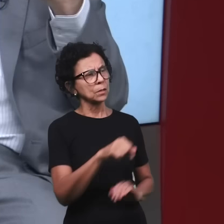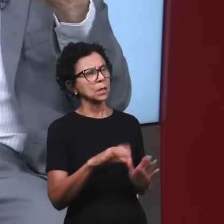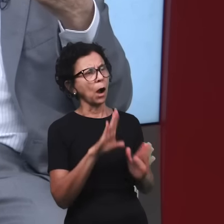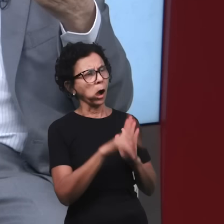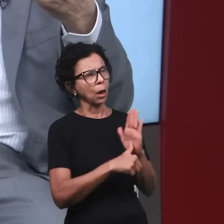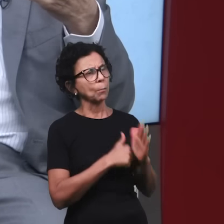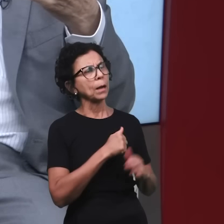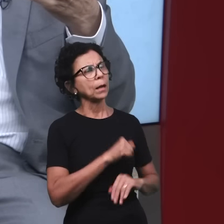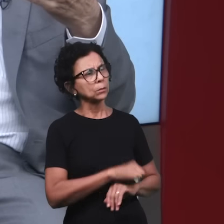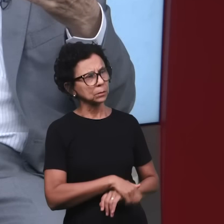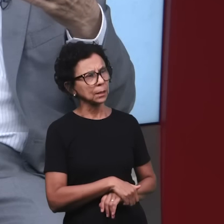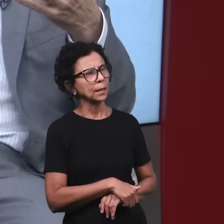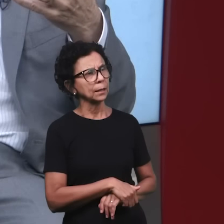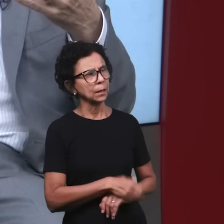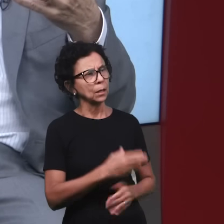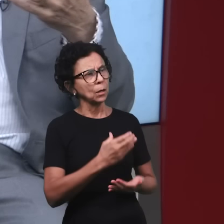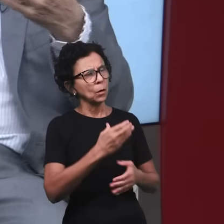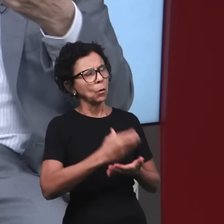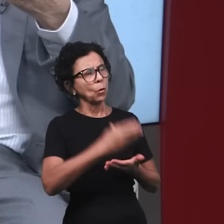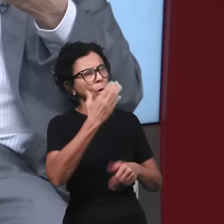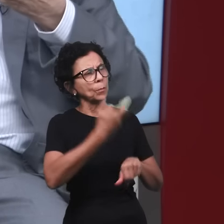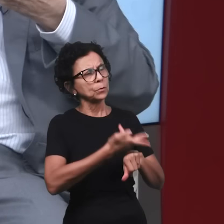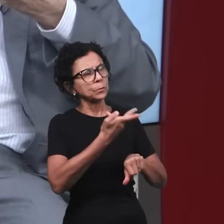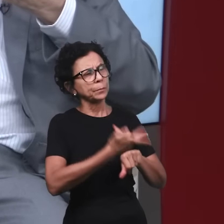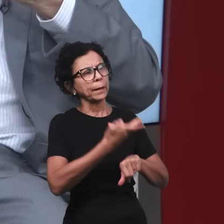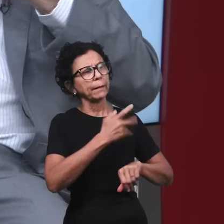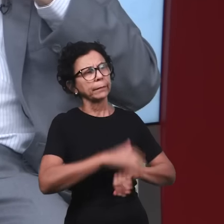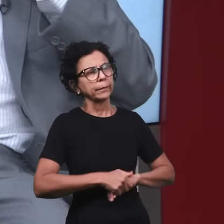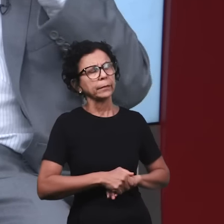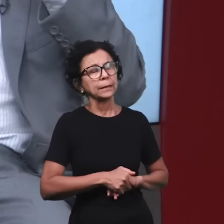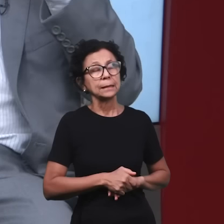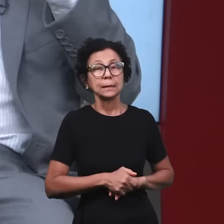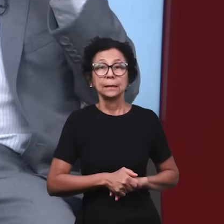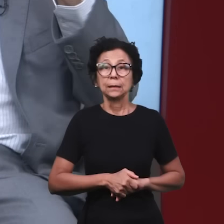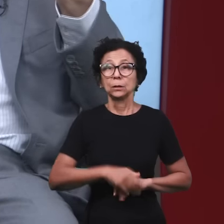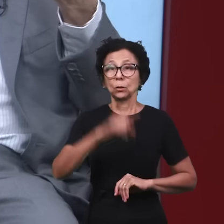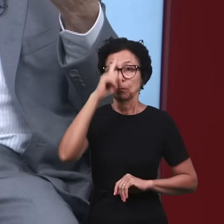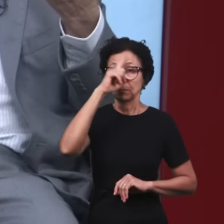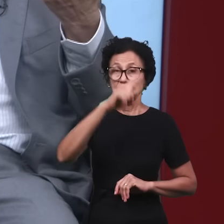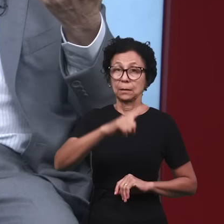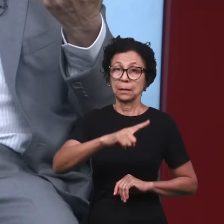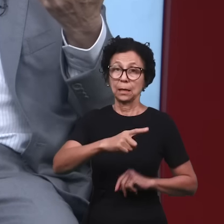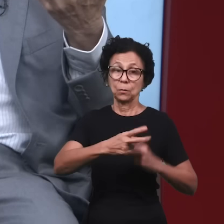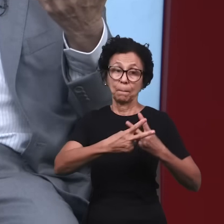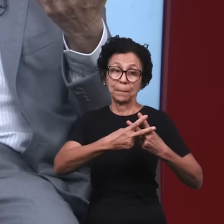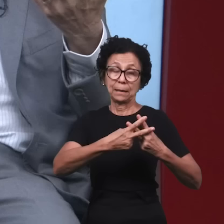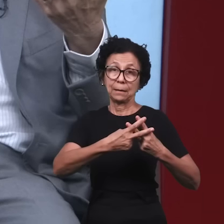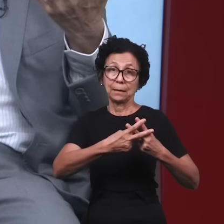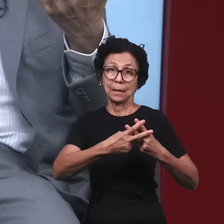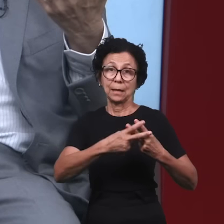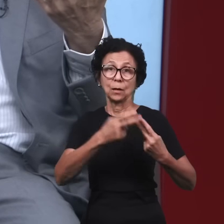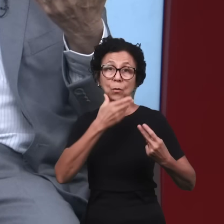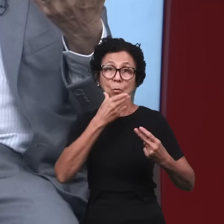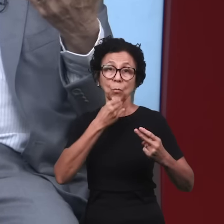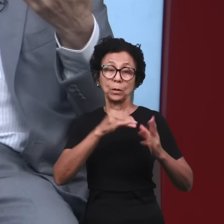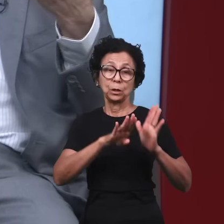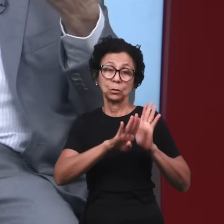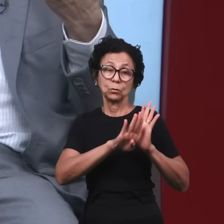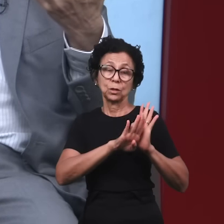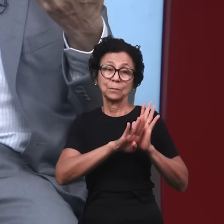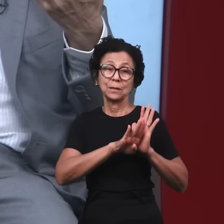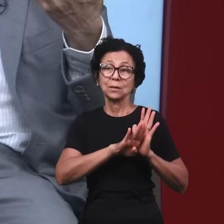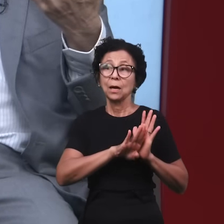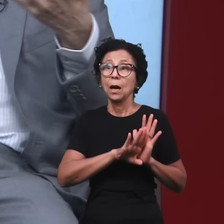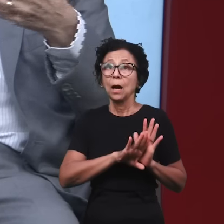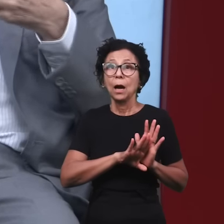Diante da ordem de prisão de Benjamim, Judá se moveu pelo amor do pai Jacó por ele. O